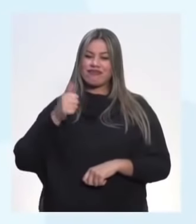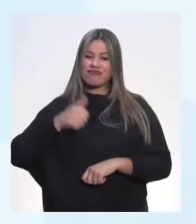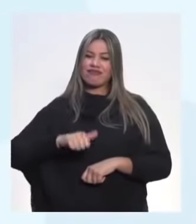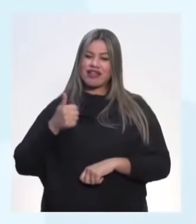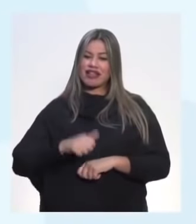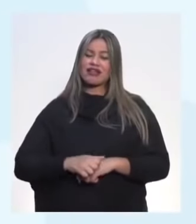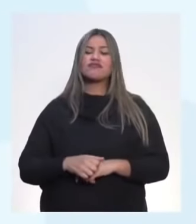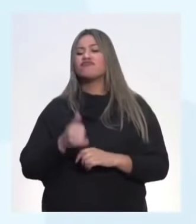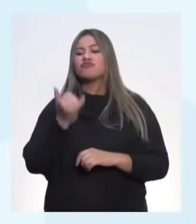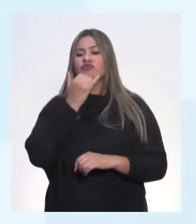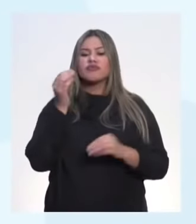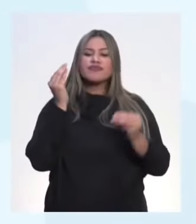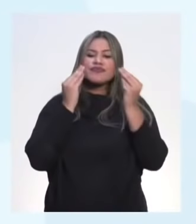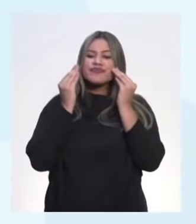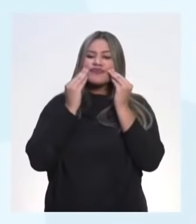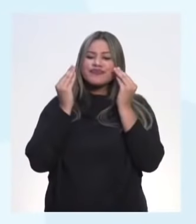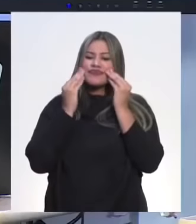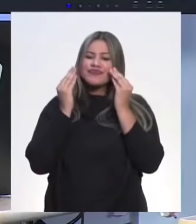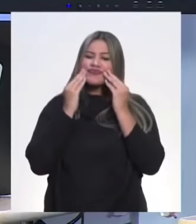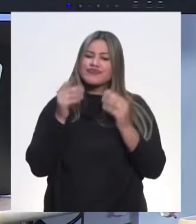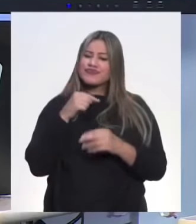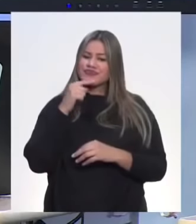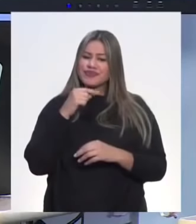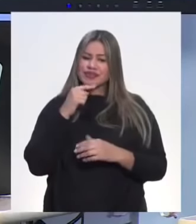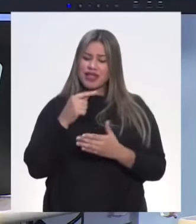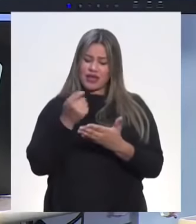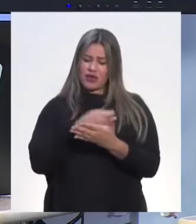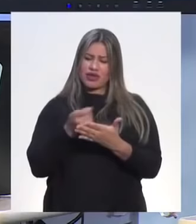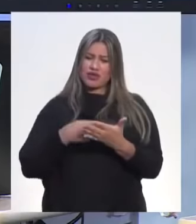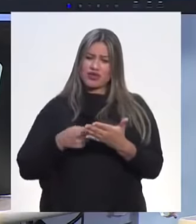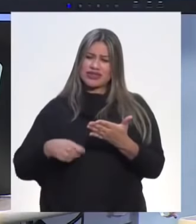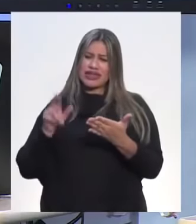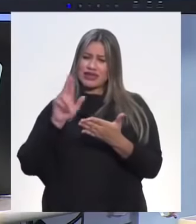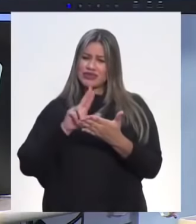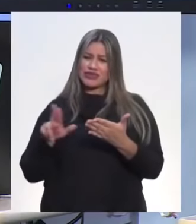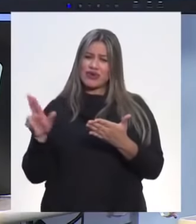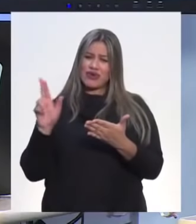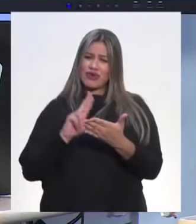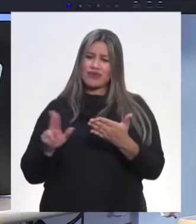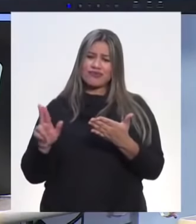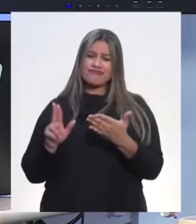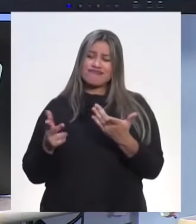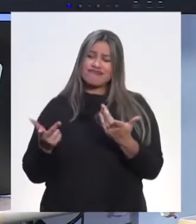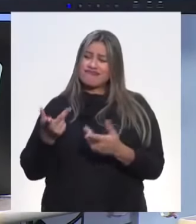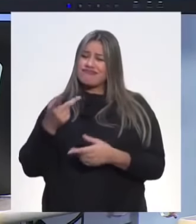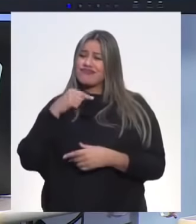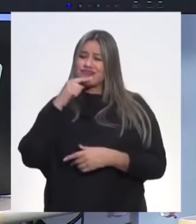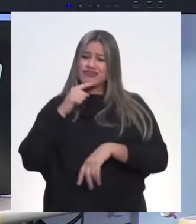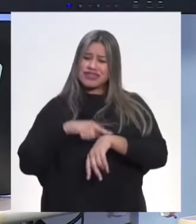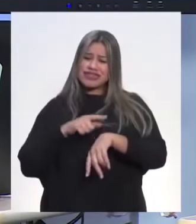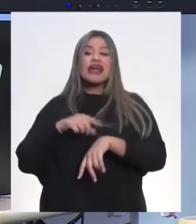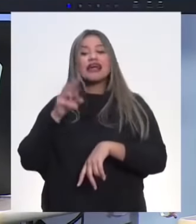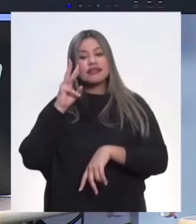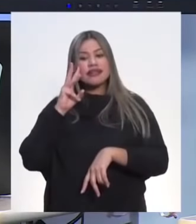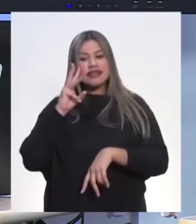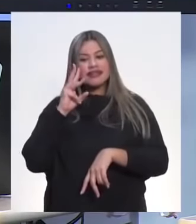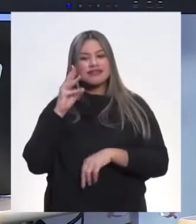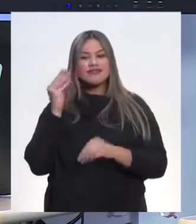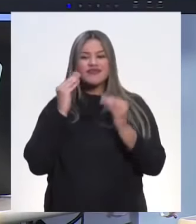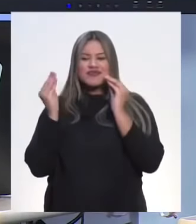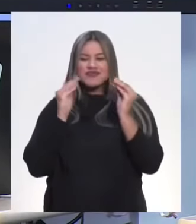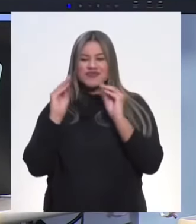mandar o beijo, ó, mostra aqui. Eu juro que eu anotei os beijos dessa vez, só que não deu tempo. Então fica para terça-feira, tá bom, meus